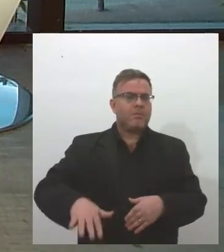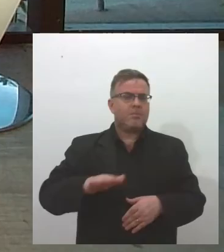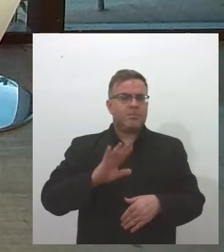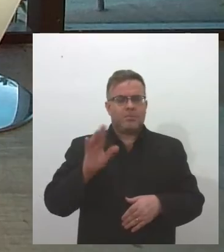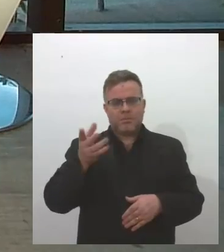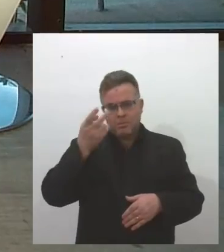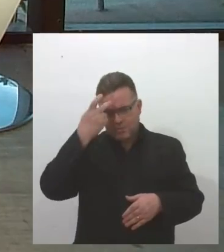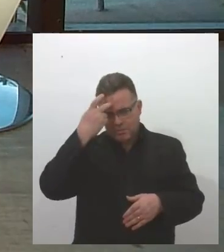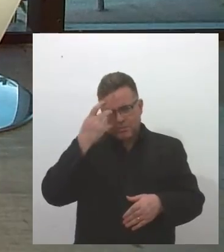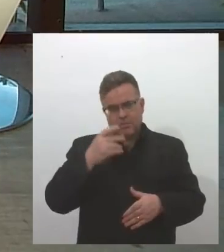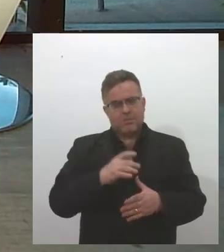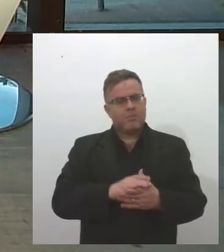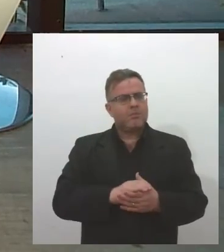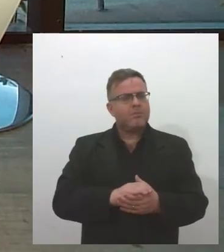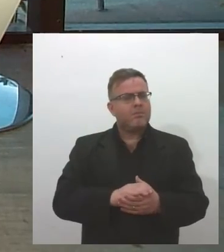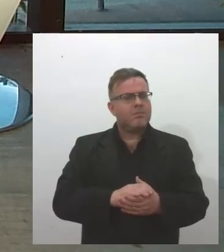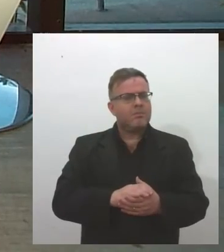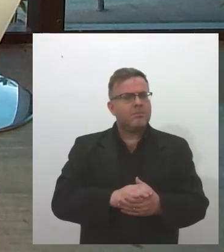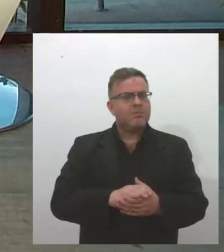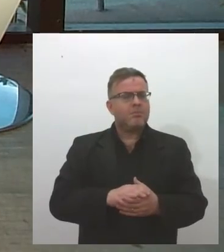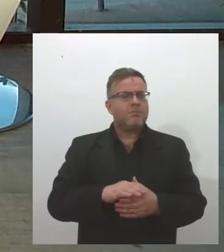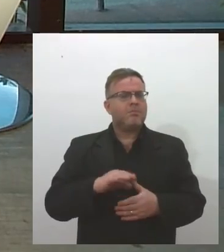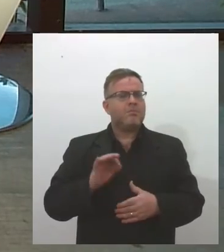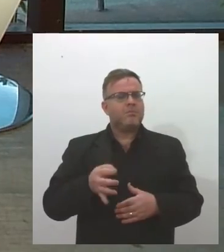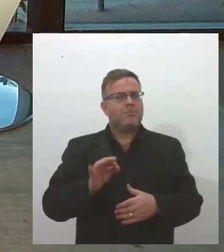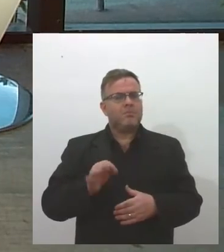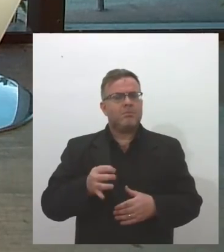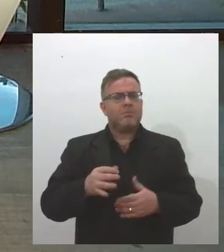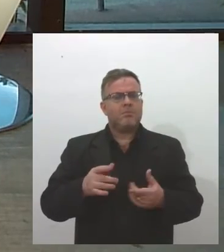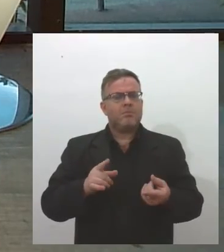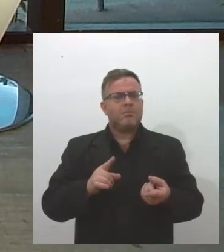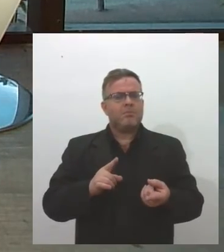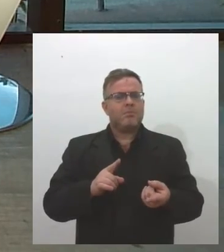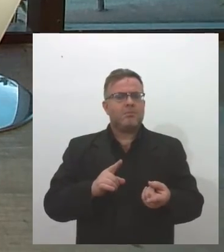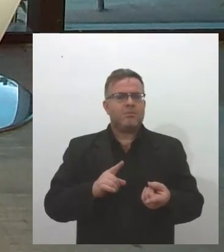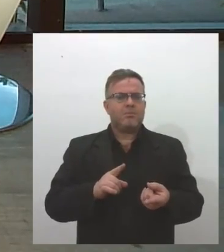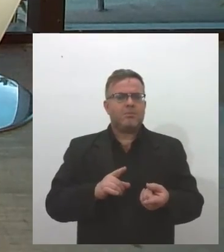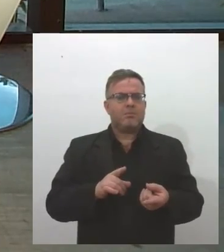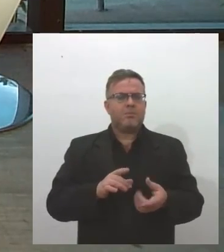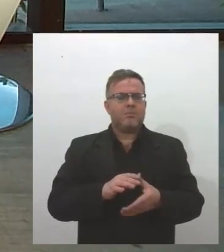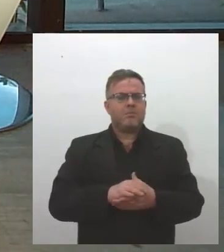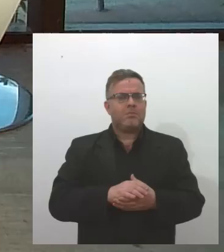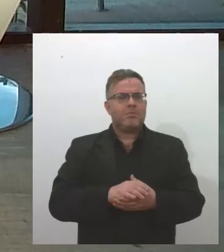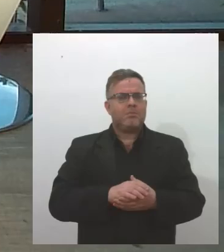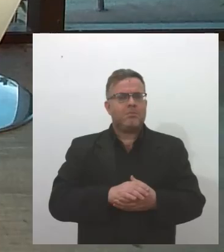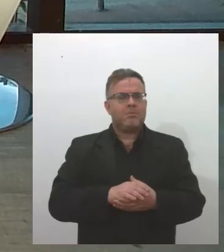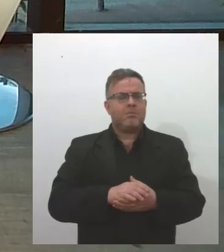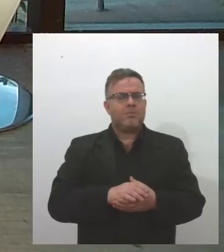Também. E aqui tem os meninos também, né? Os meninos Daniel, aqui da técnica. Estou aqui